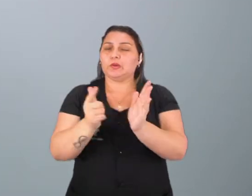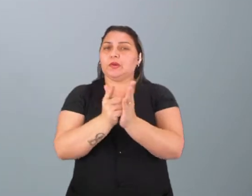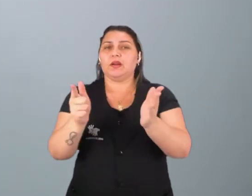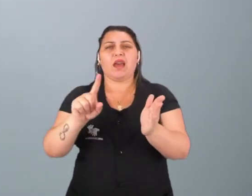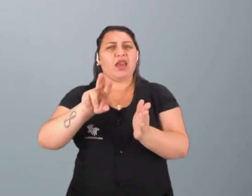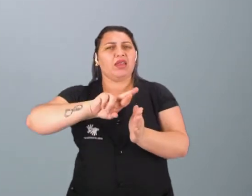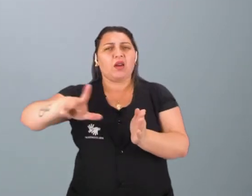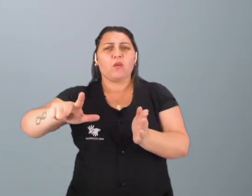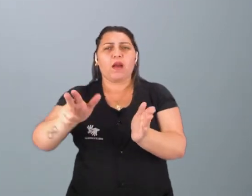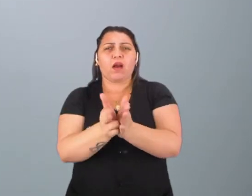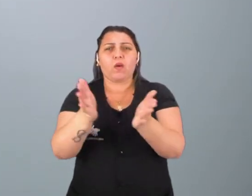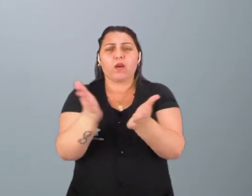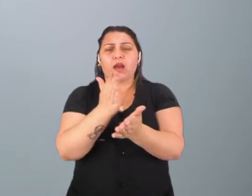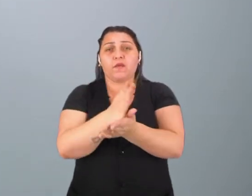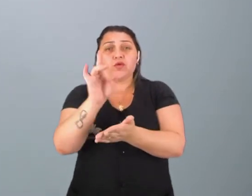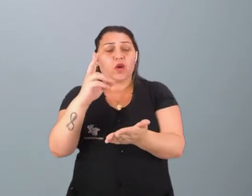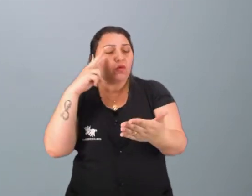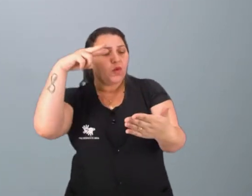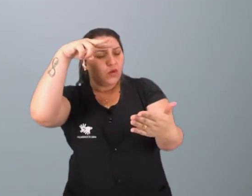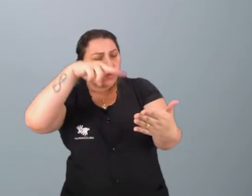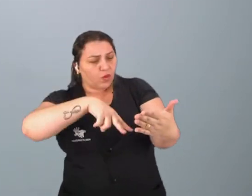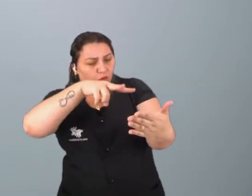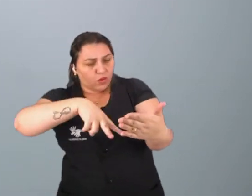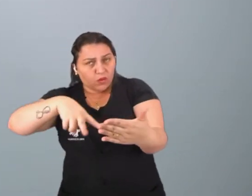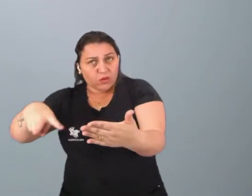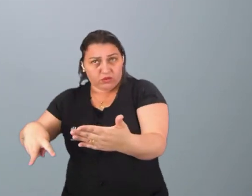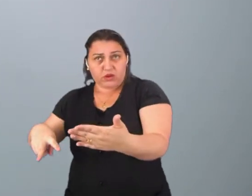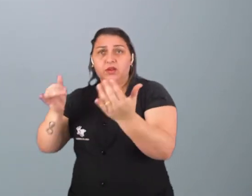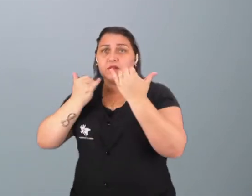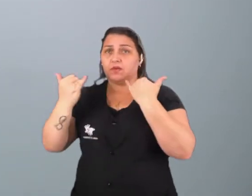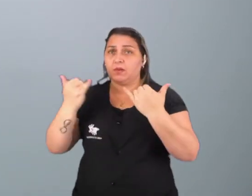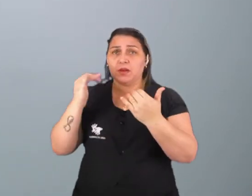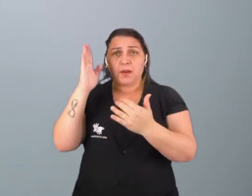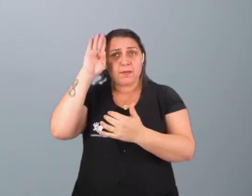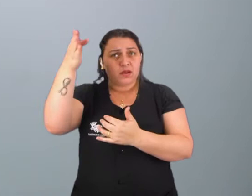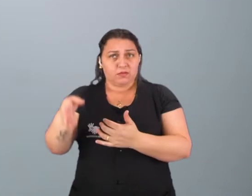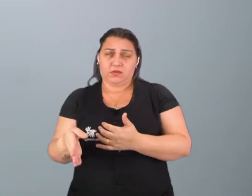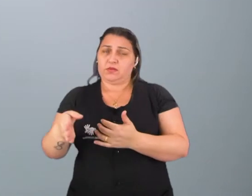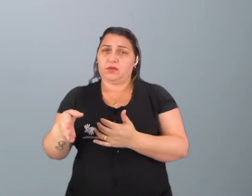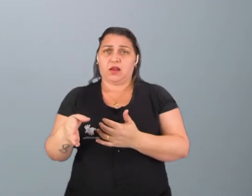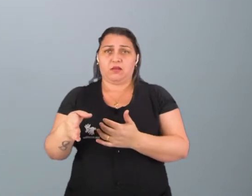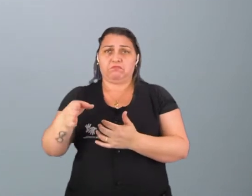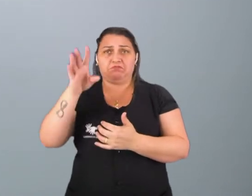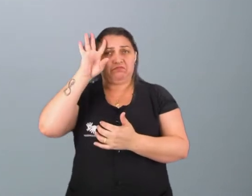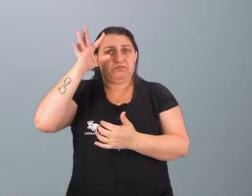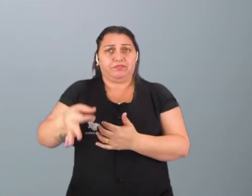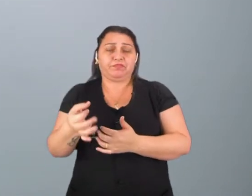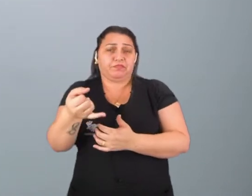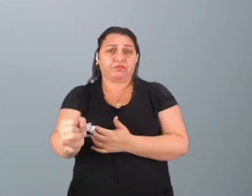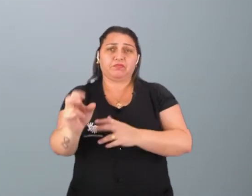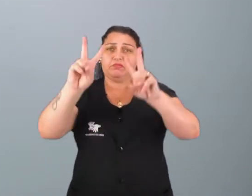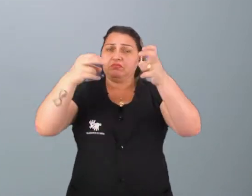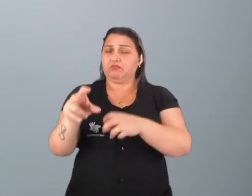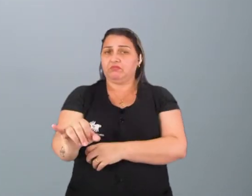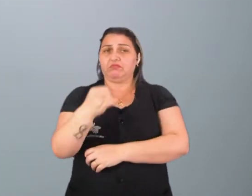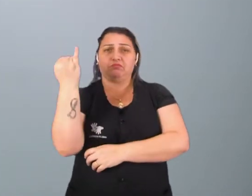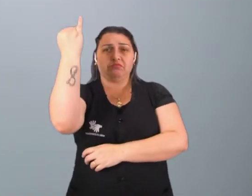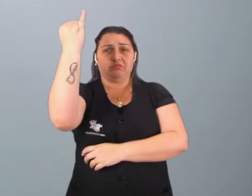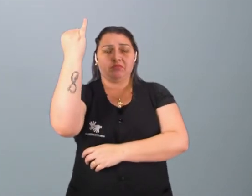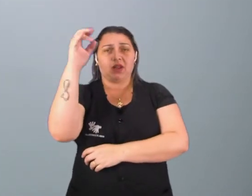em pessoais. É muito importante que a gente saiba que muitas vezes uma notícia, para